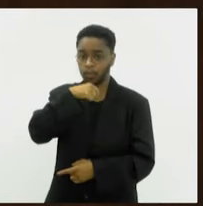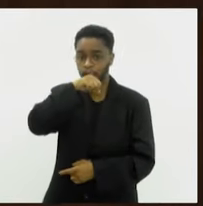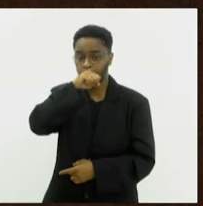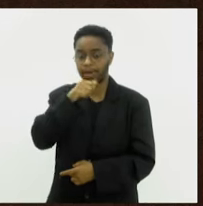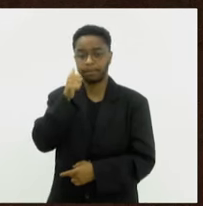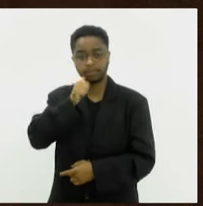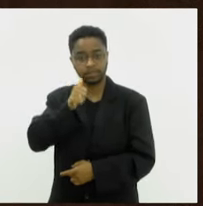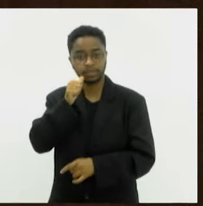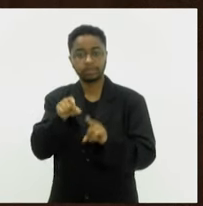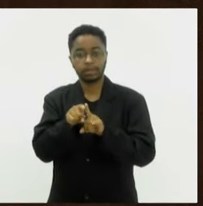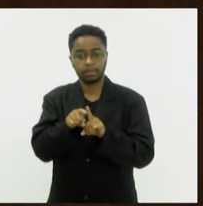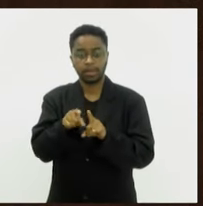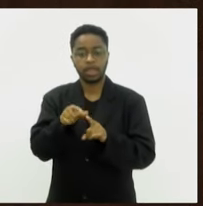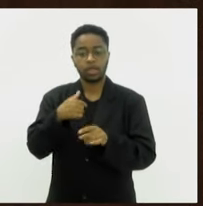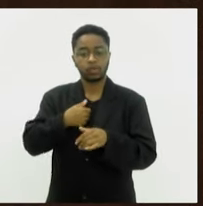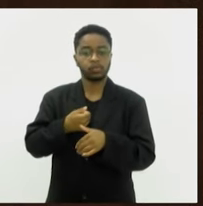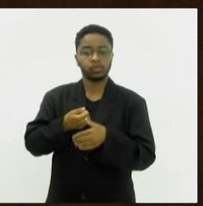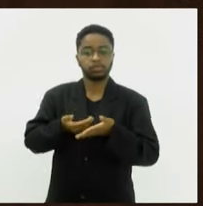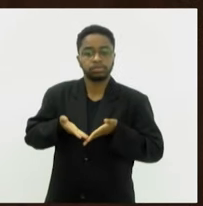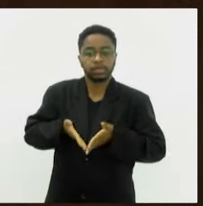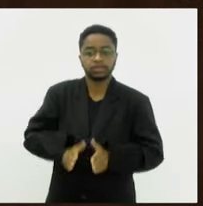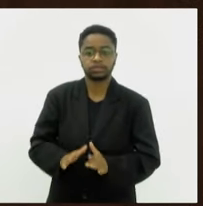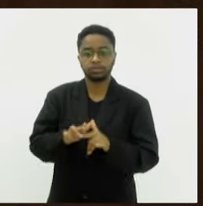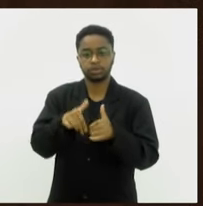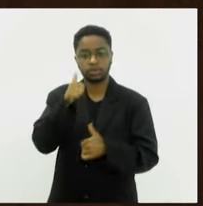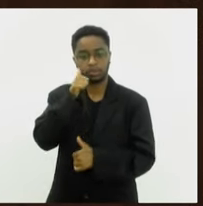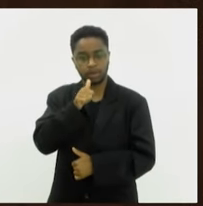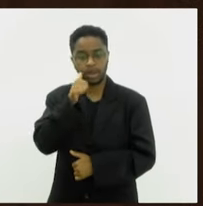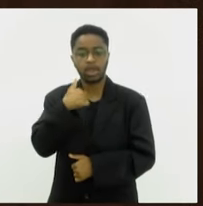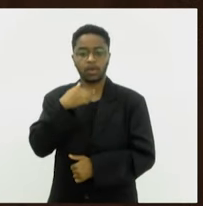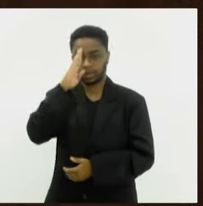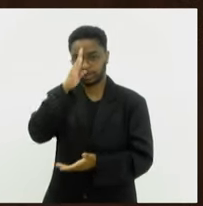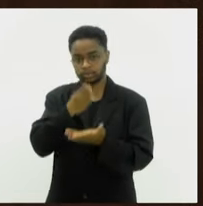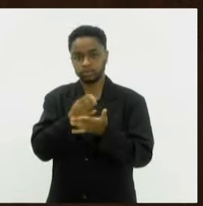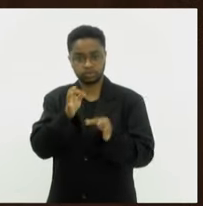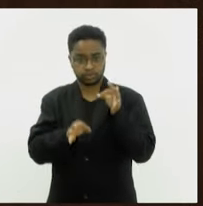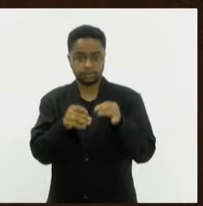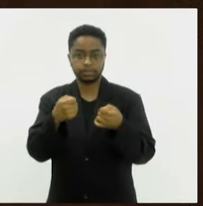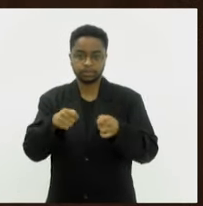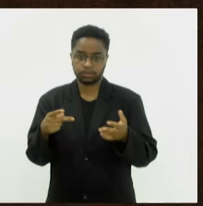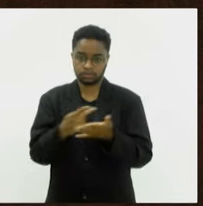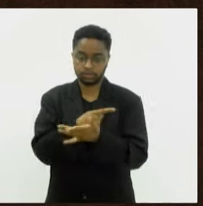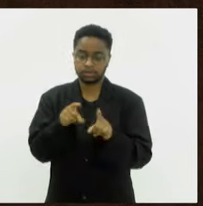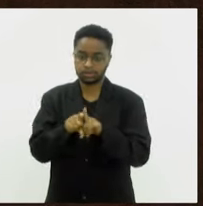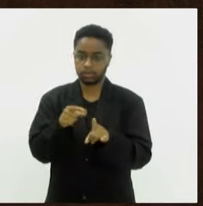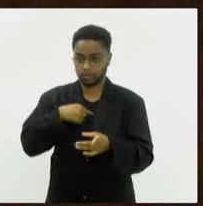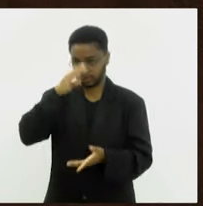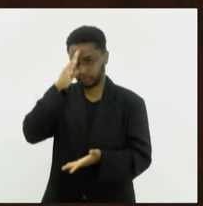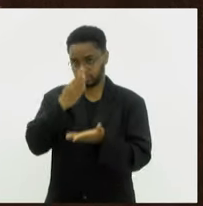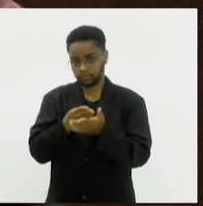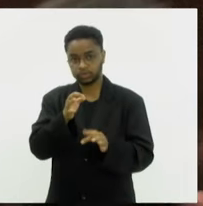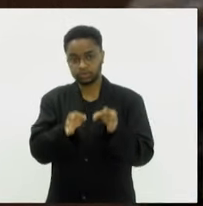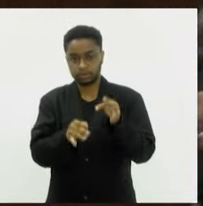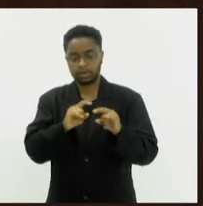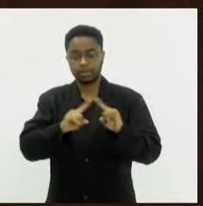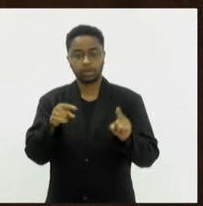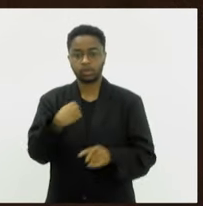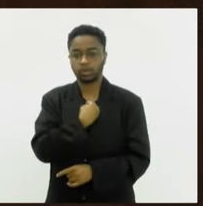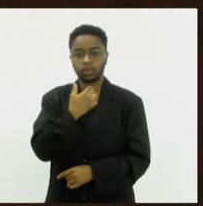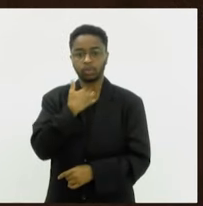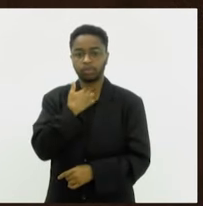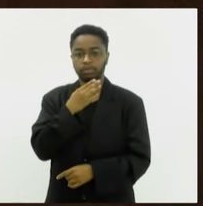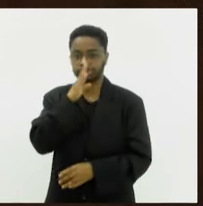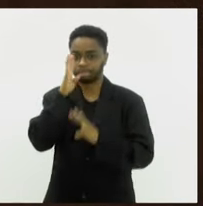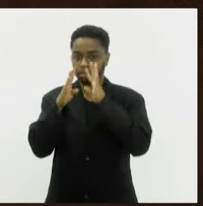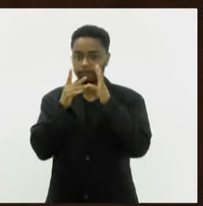mulher, eu saí de dentro de uma mulher. Eu acho que a justiça tem que ser feita e eu acredito na justiça. A gente só não pode ser leviano aqui e falar o